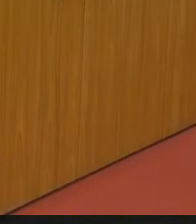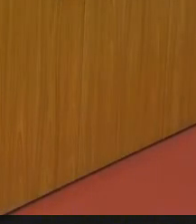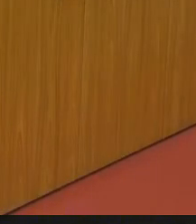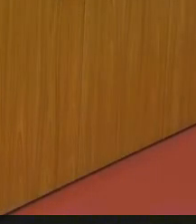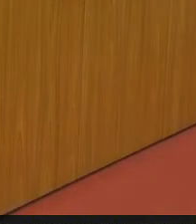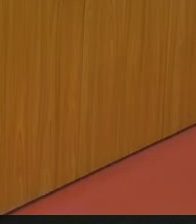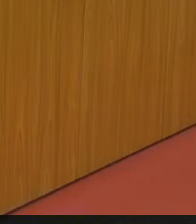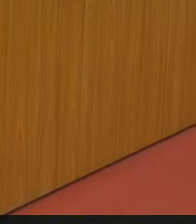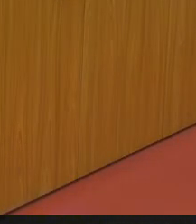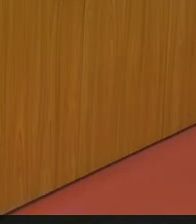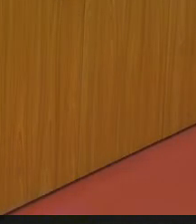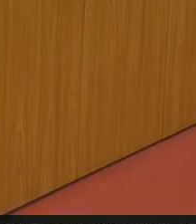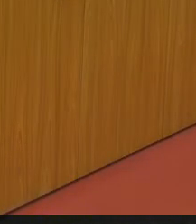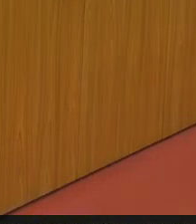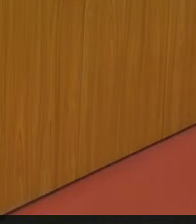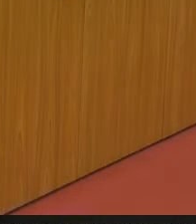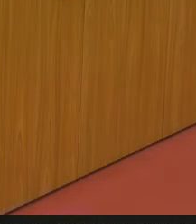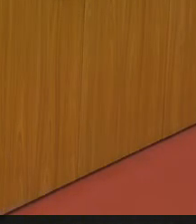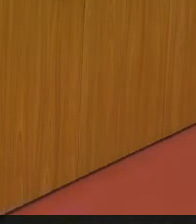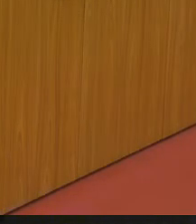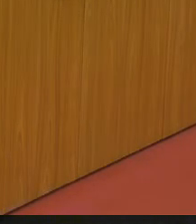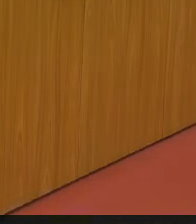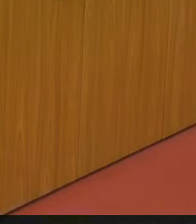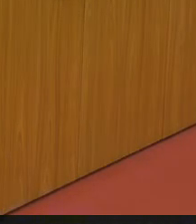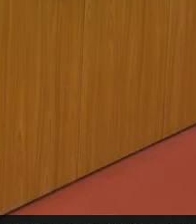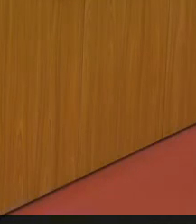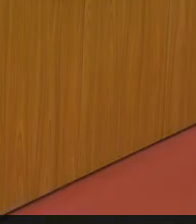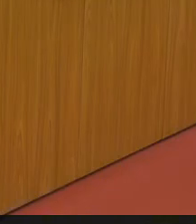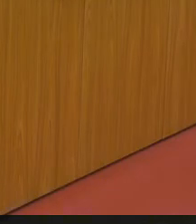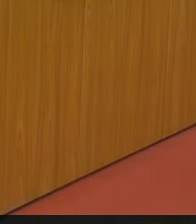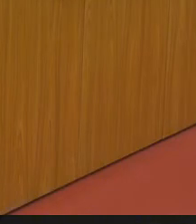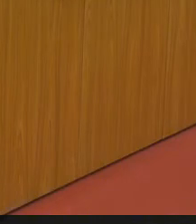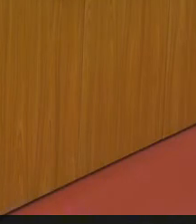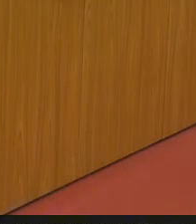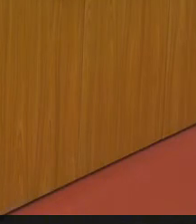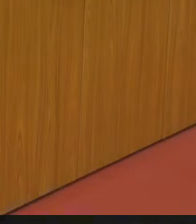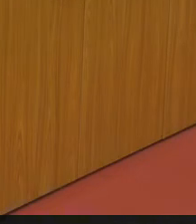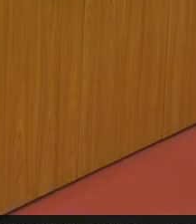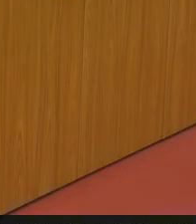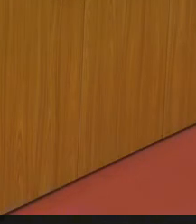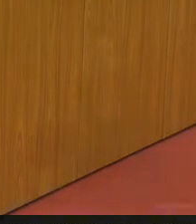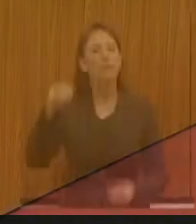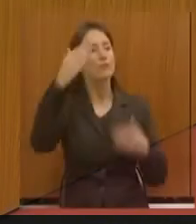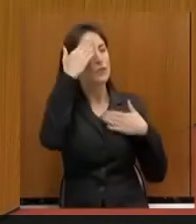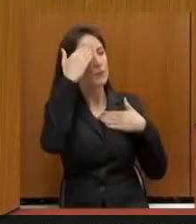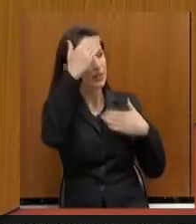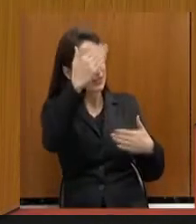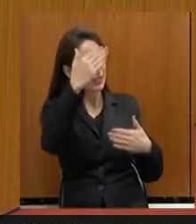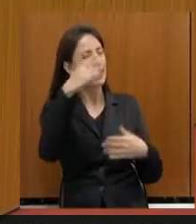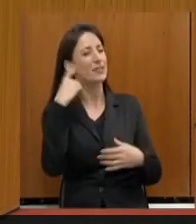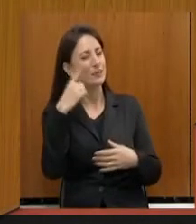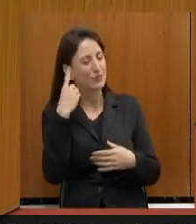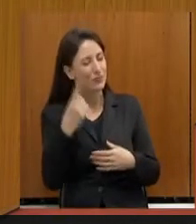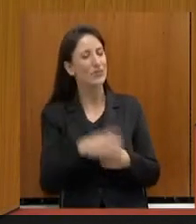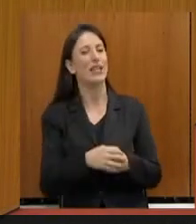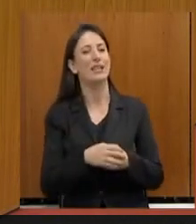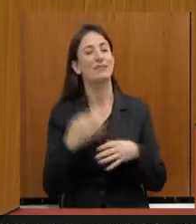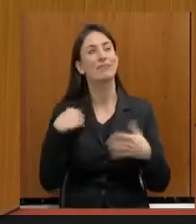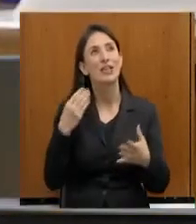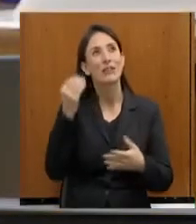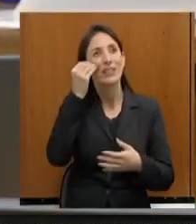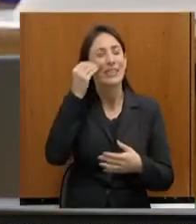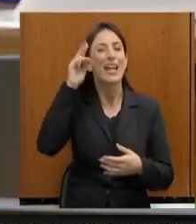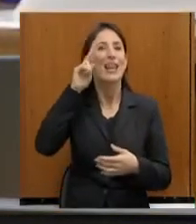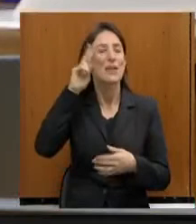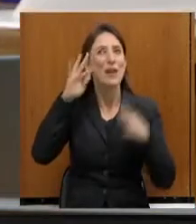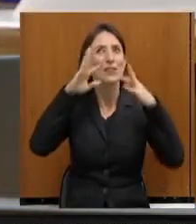Carvalho Obrigada Deputado Jean Freire nem vou tentar abordar no tempo todos os